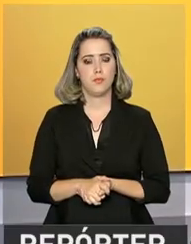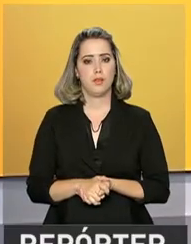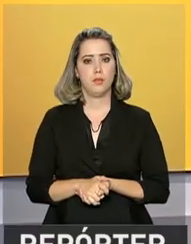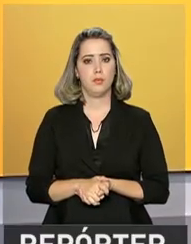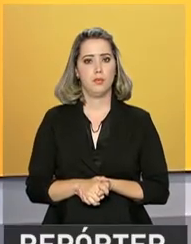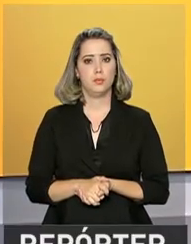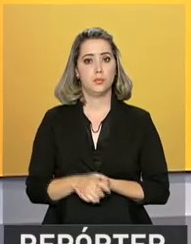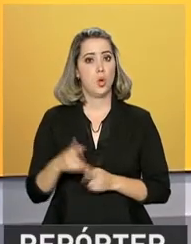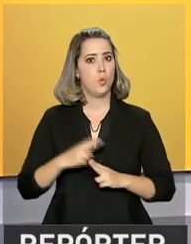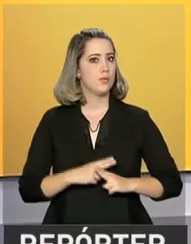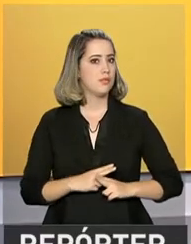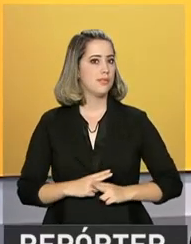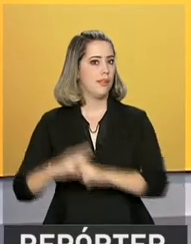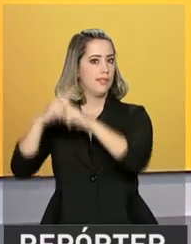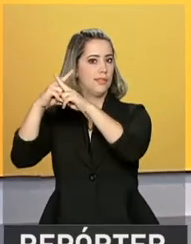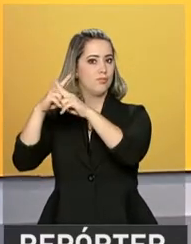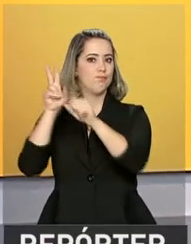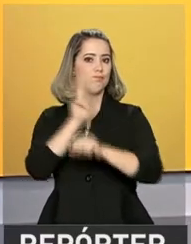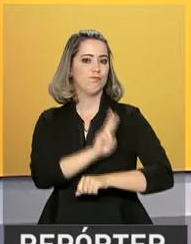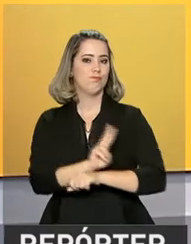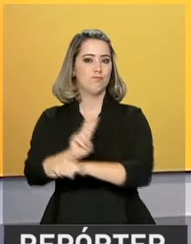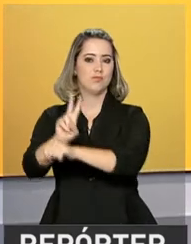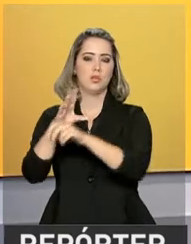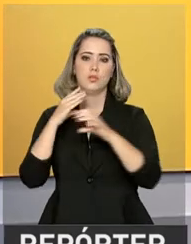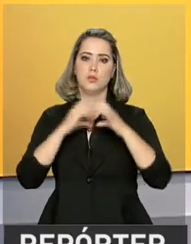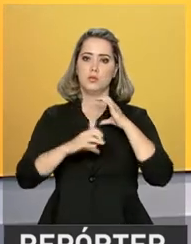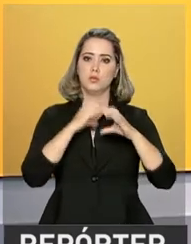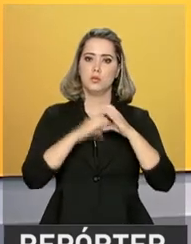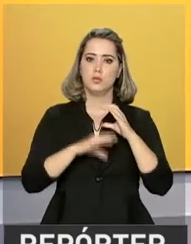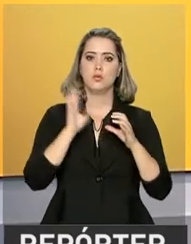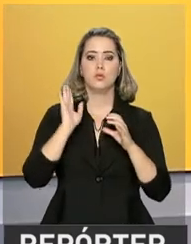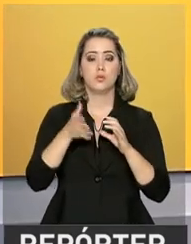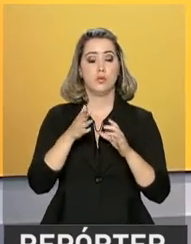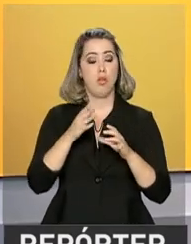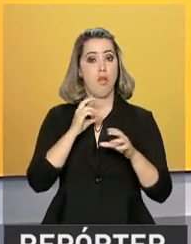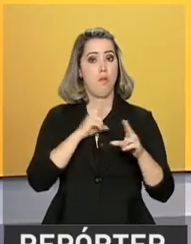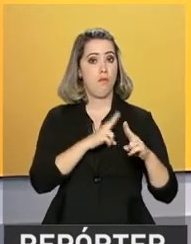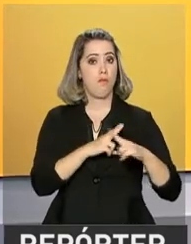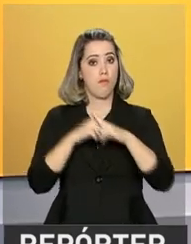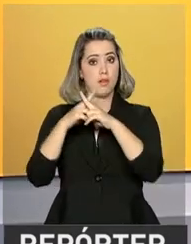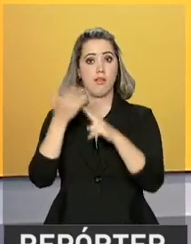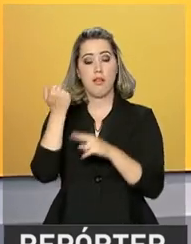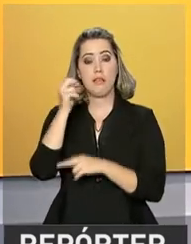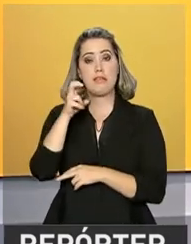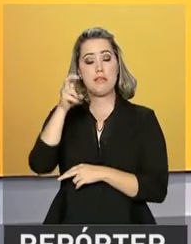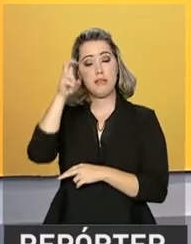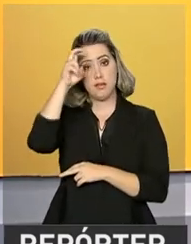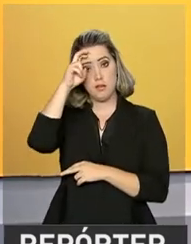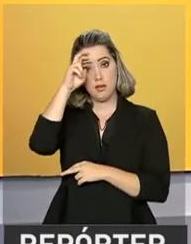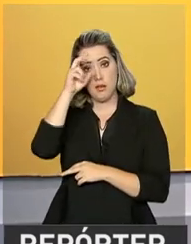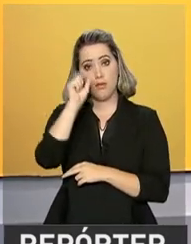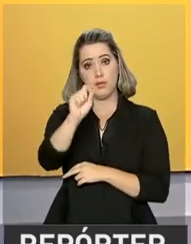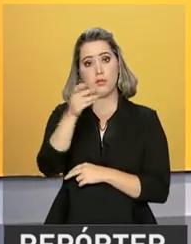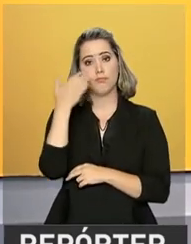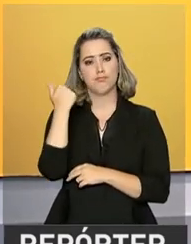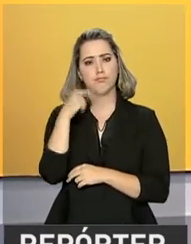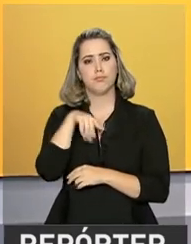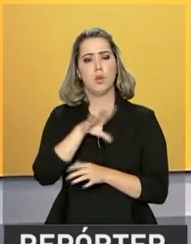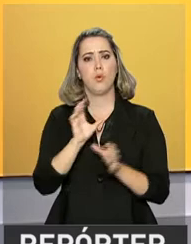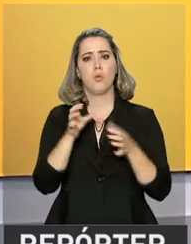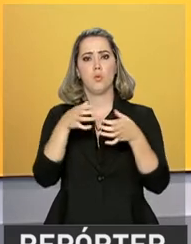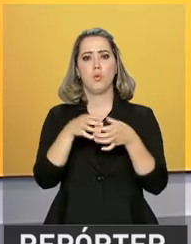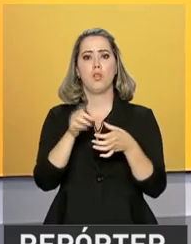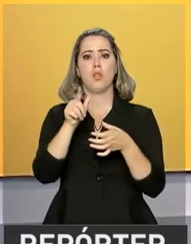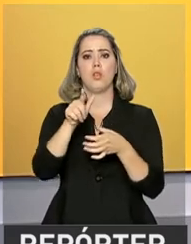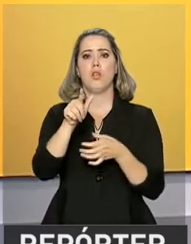satélite geoestacionário de defesa e comunicações estratégicas foi lançado na quinta-feira passada do centro espacial de kourou